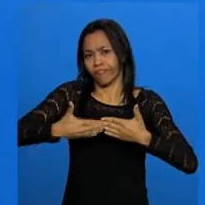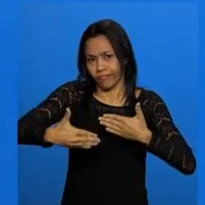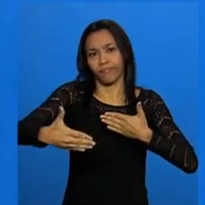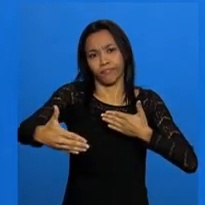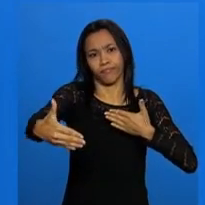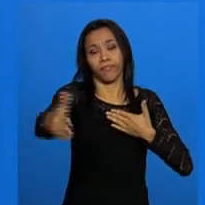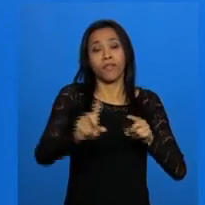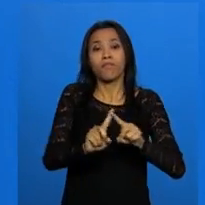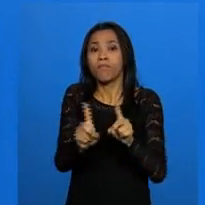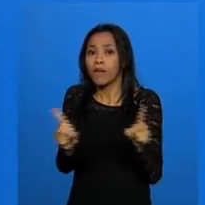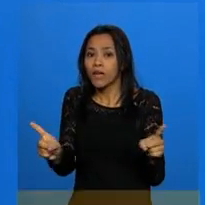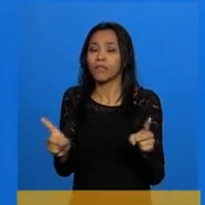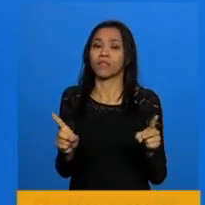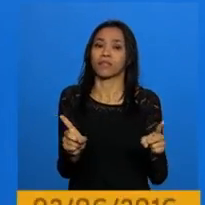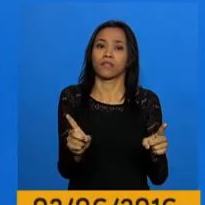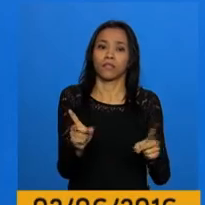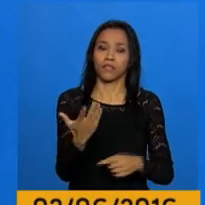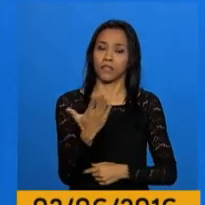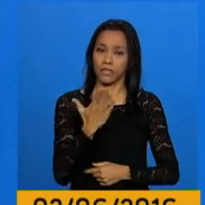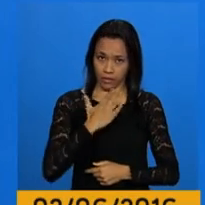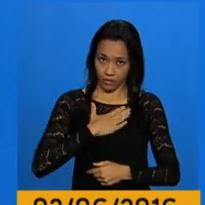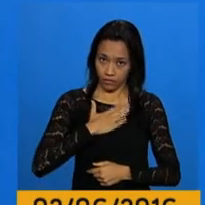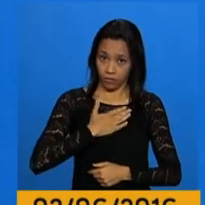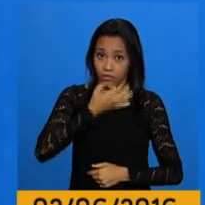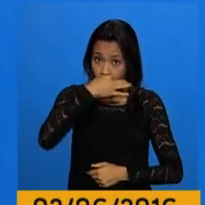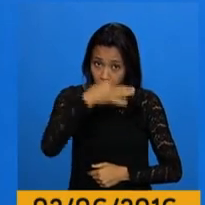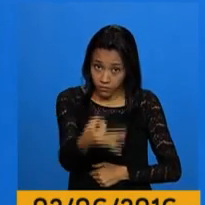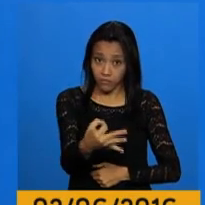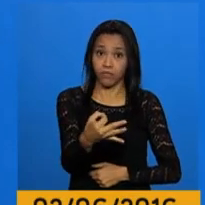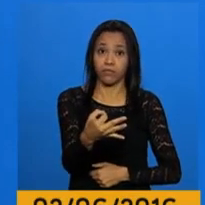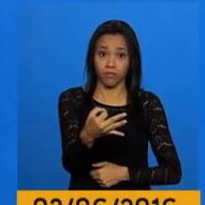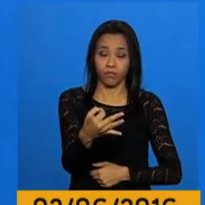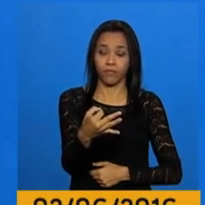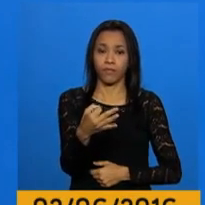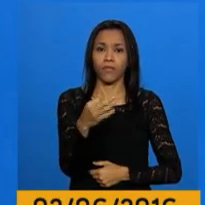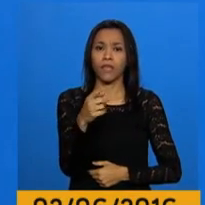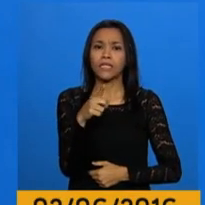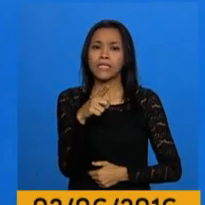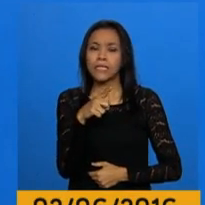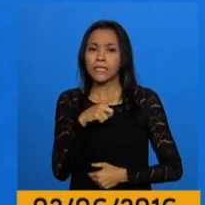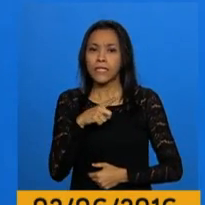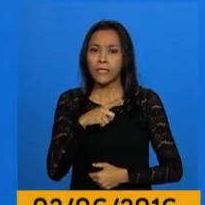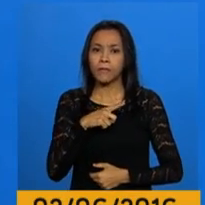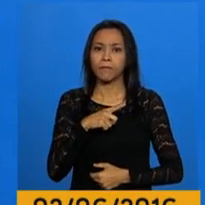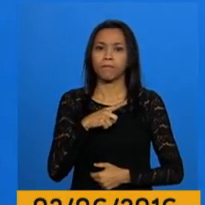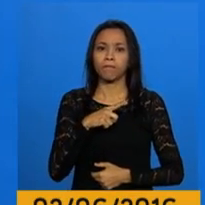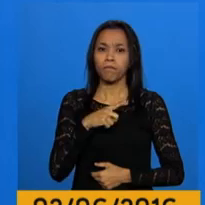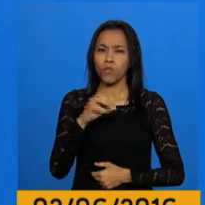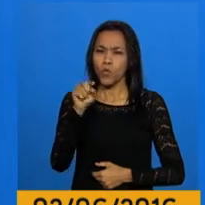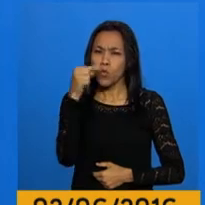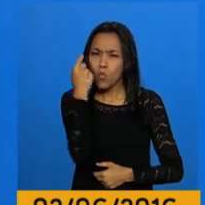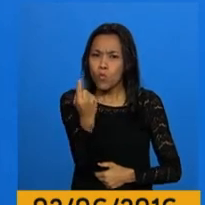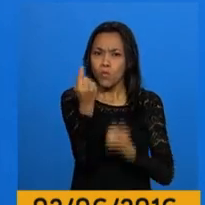acontecessem, mas há, na minha visão, há o termo que foi impositivo na